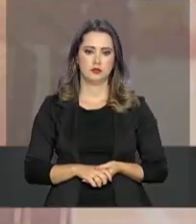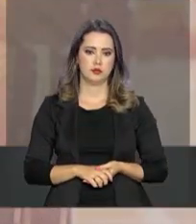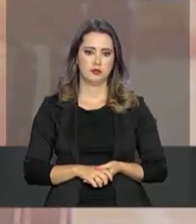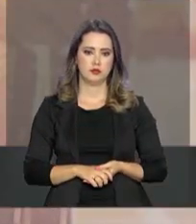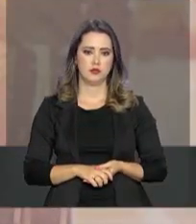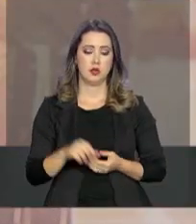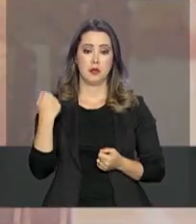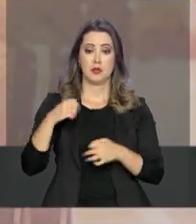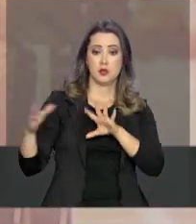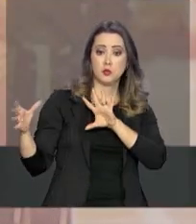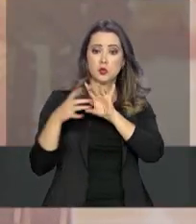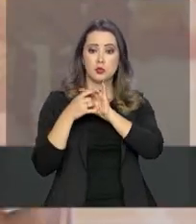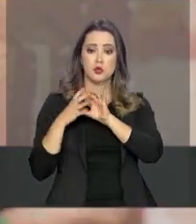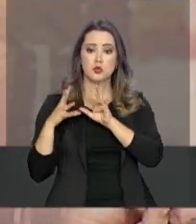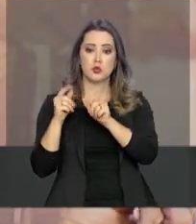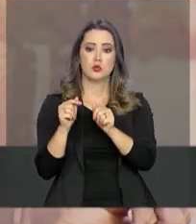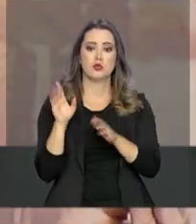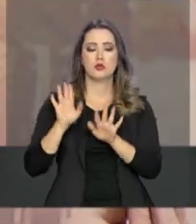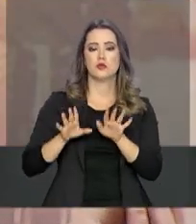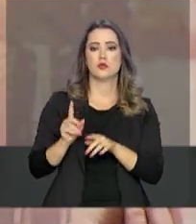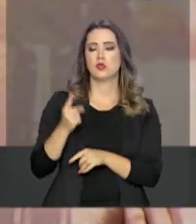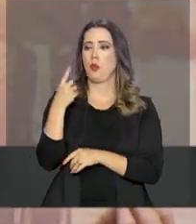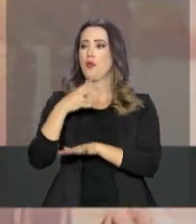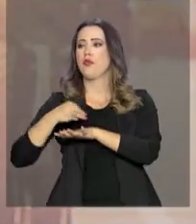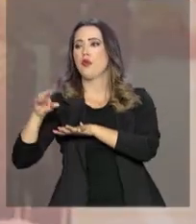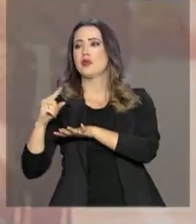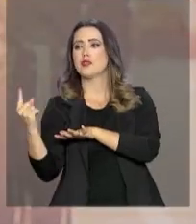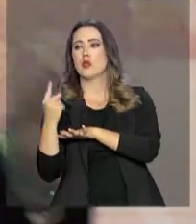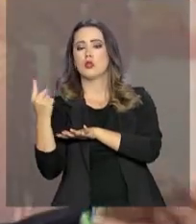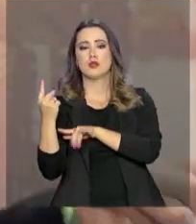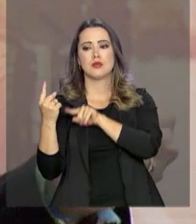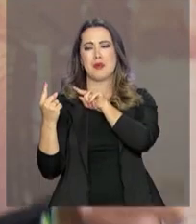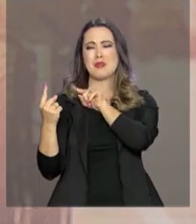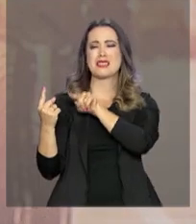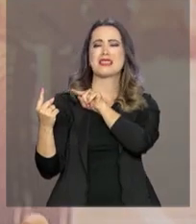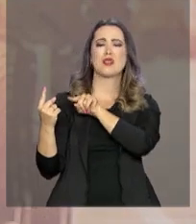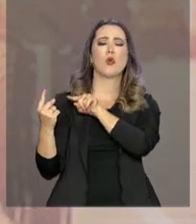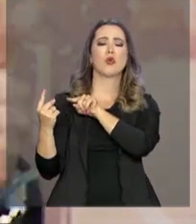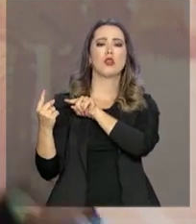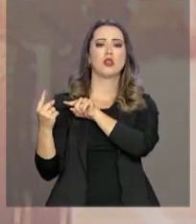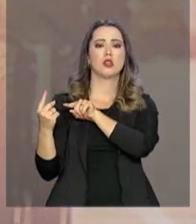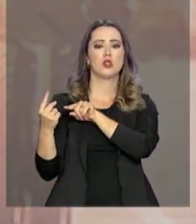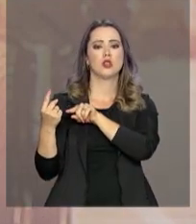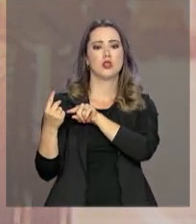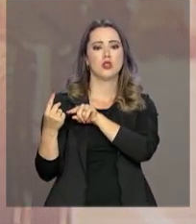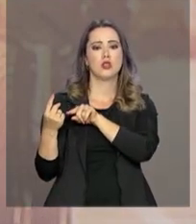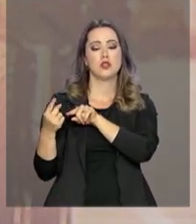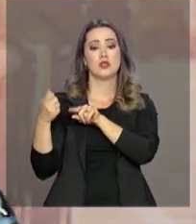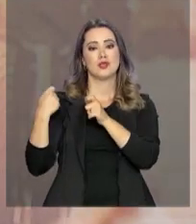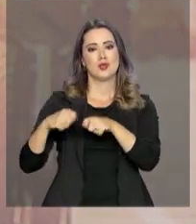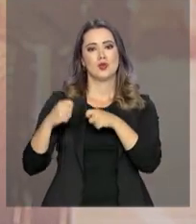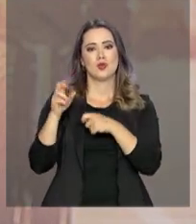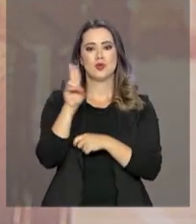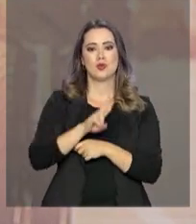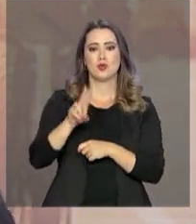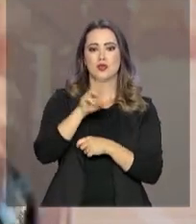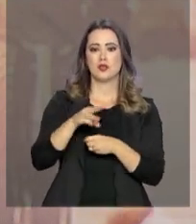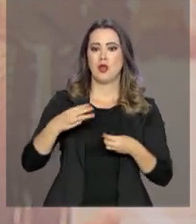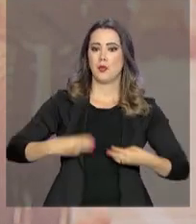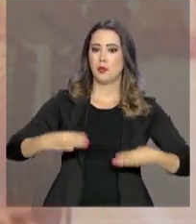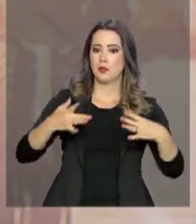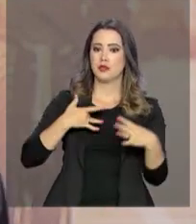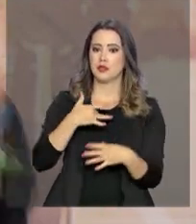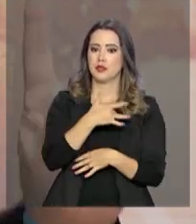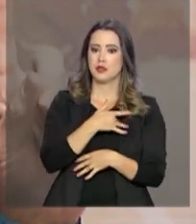tudo ea gente tem às vezes é uma informação isolada mas aquilo que nós gastamos o ministério da saúde